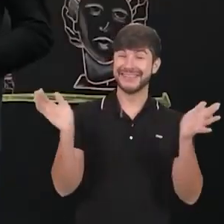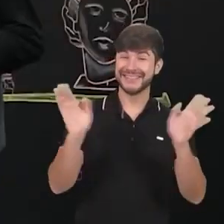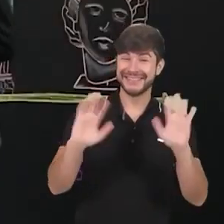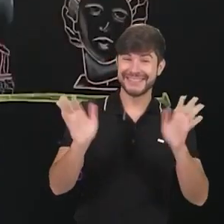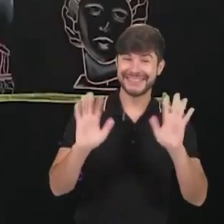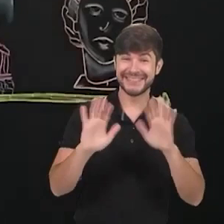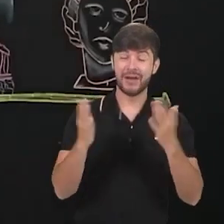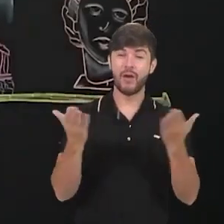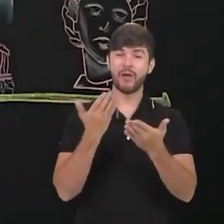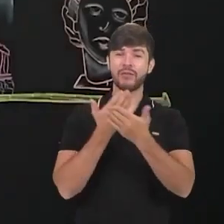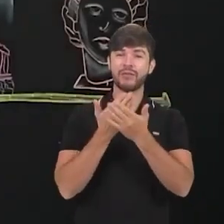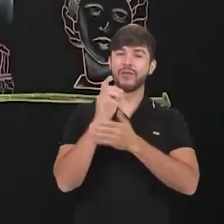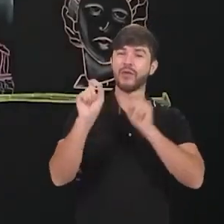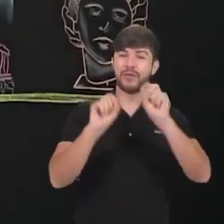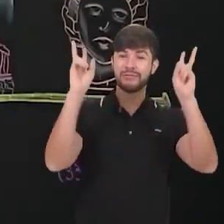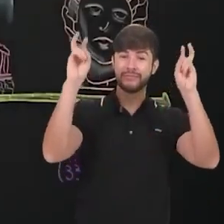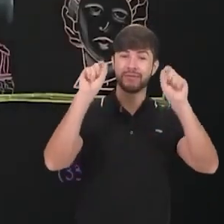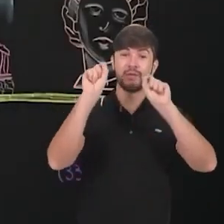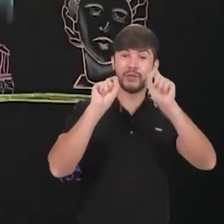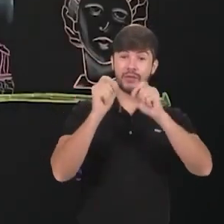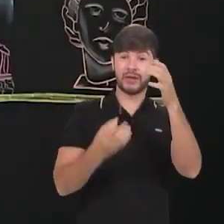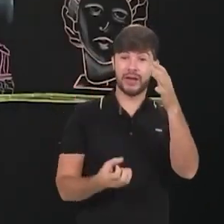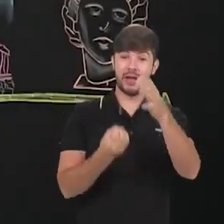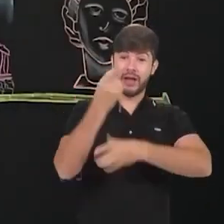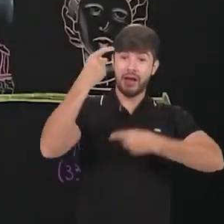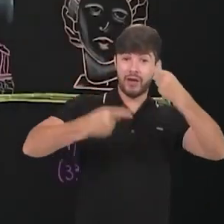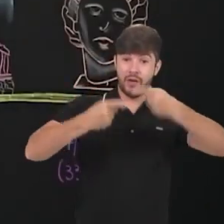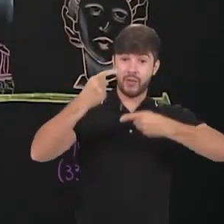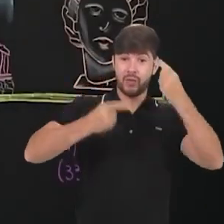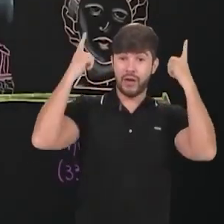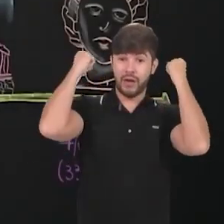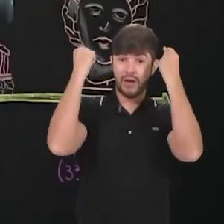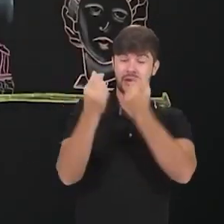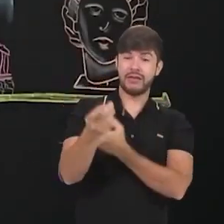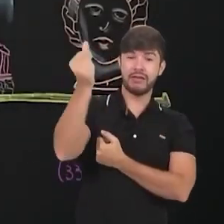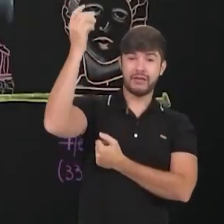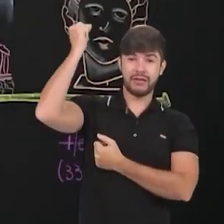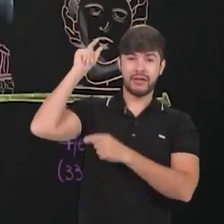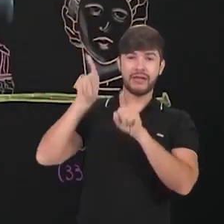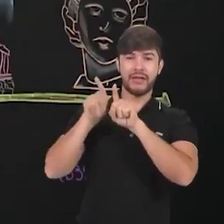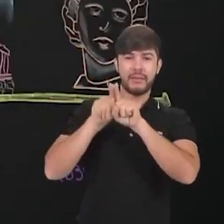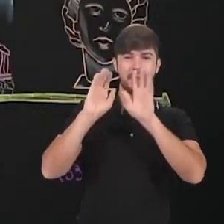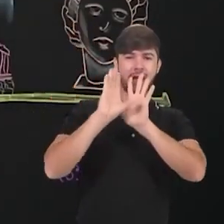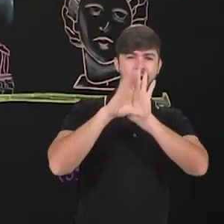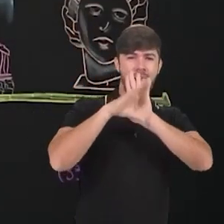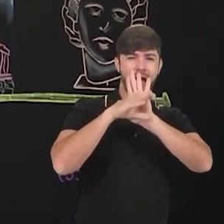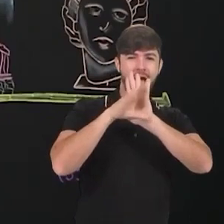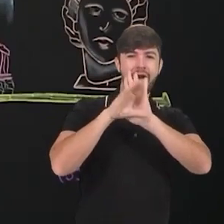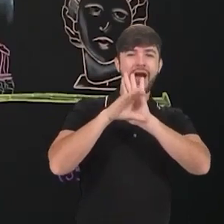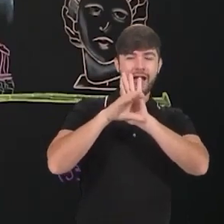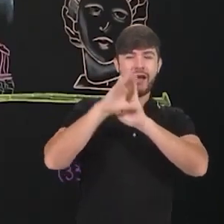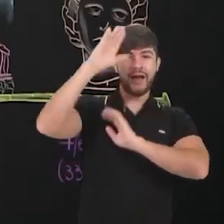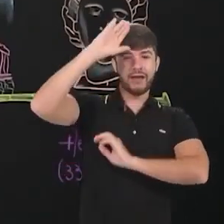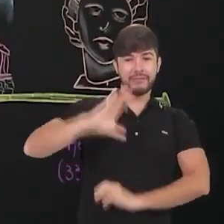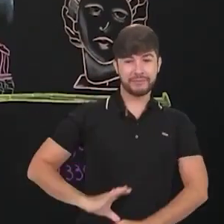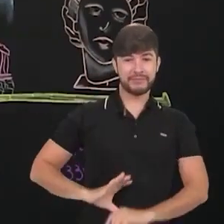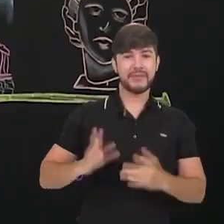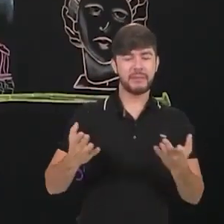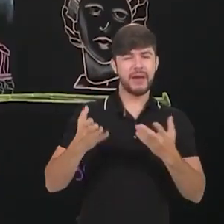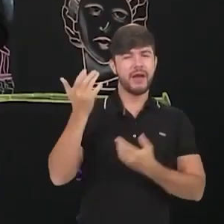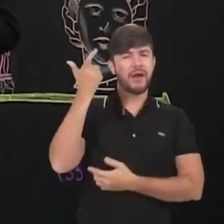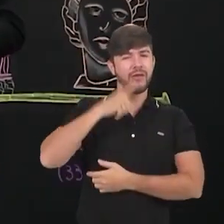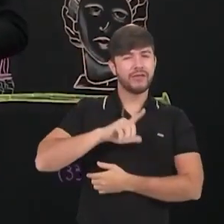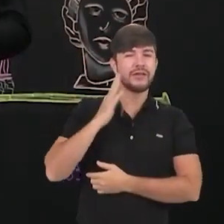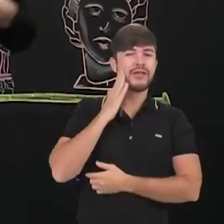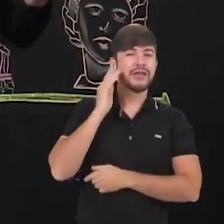Fala pessoal, a aula de hoje tem como título Formação Política na Grécia Antiga e o Conceito de Cidadania. Logo de cara já dá para